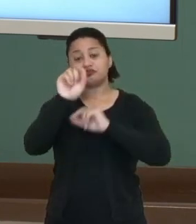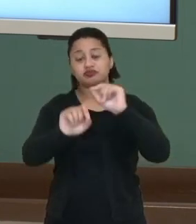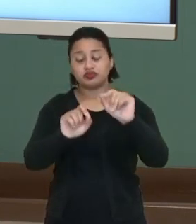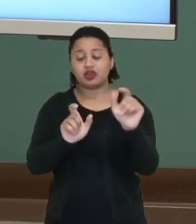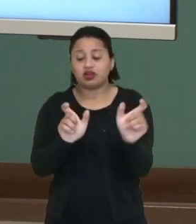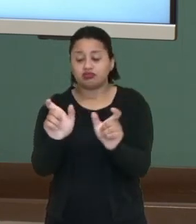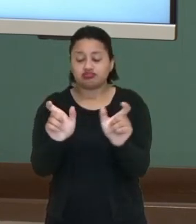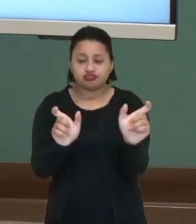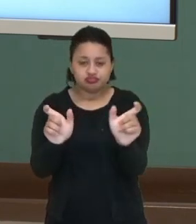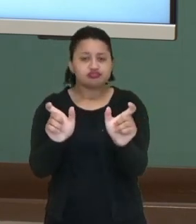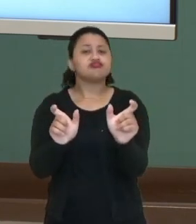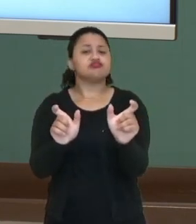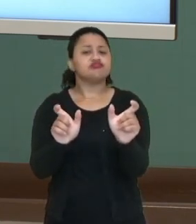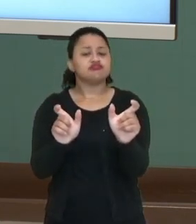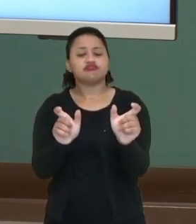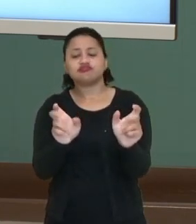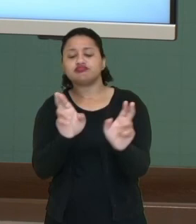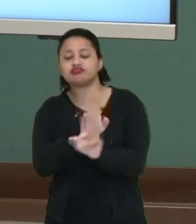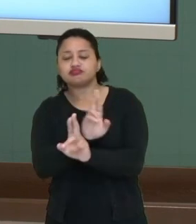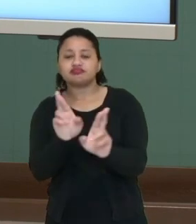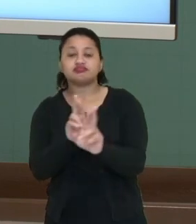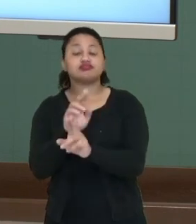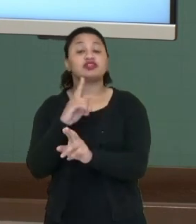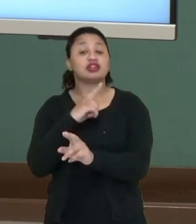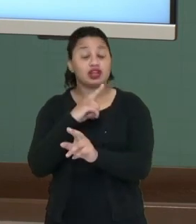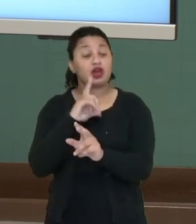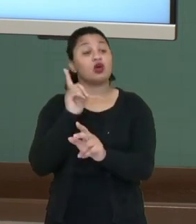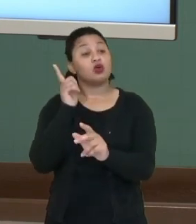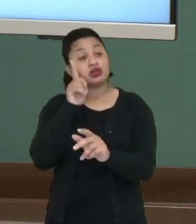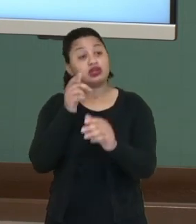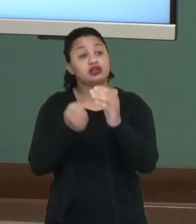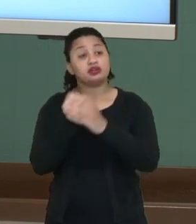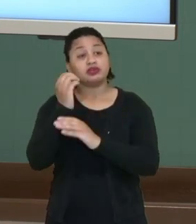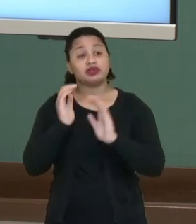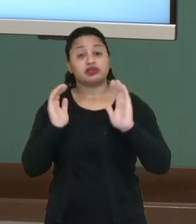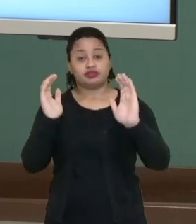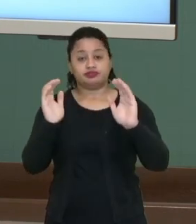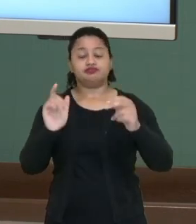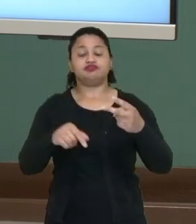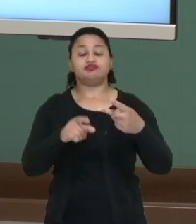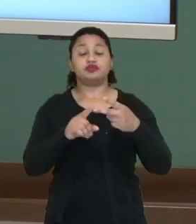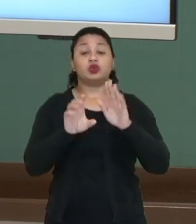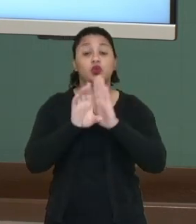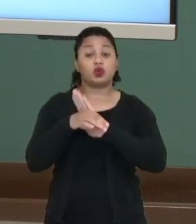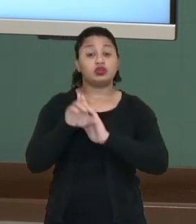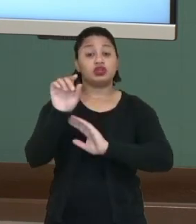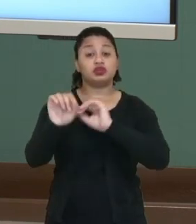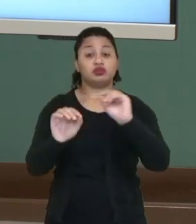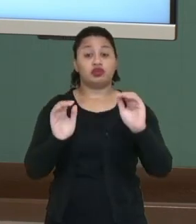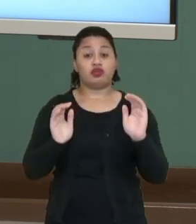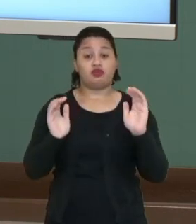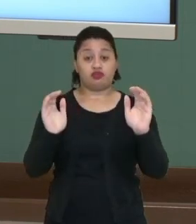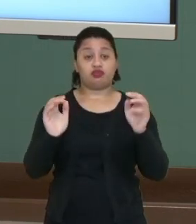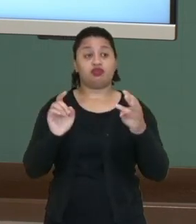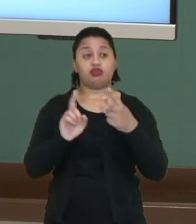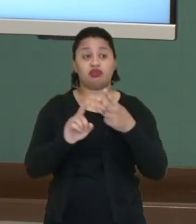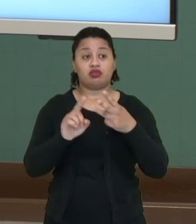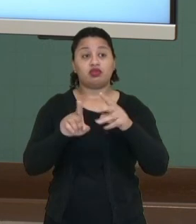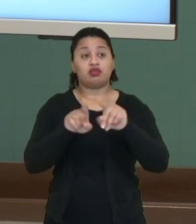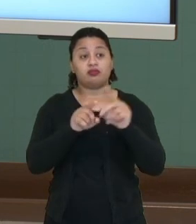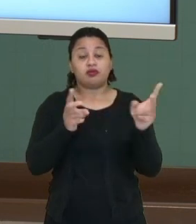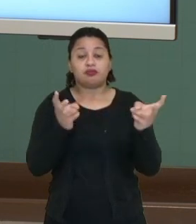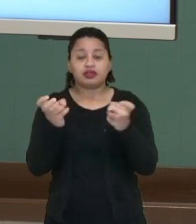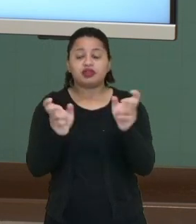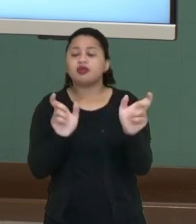dependência entre duas grandezas estabelece uma função, tá? Conceituamos a função matemática, identificamos as variáveis